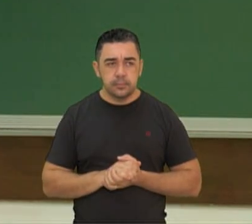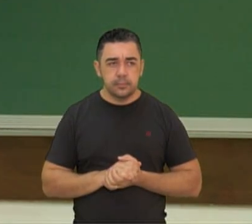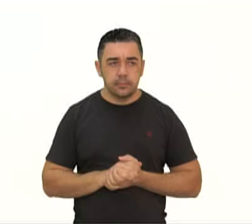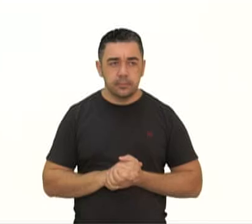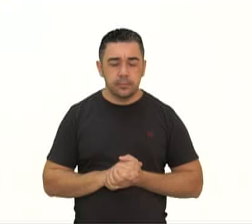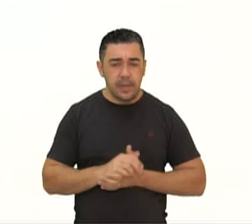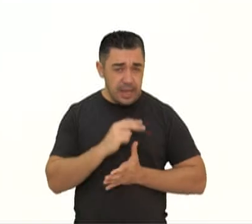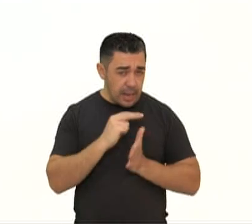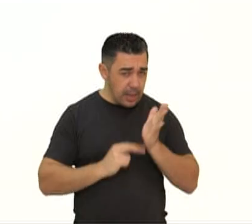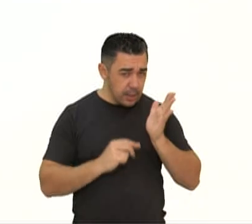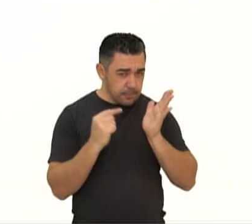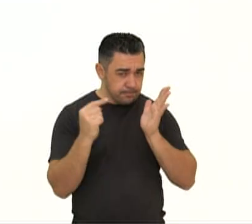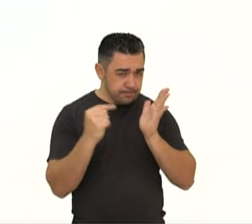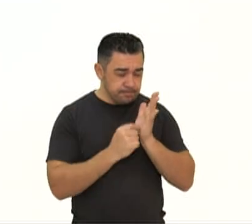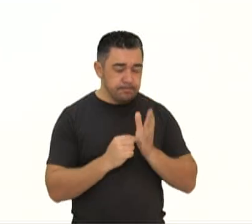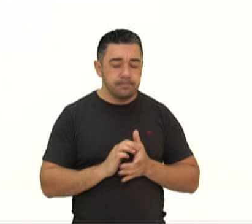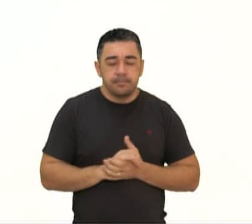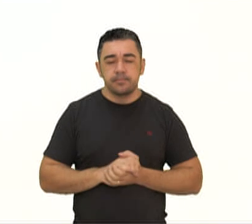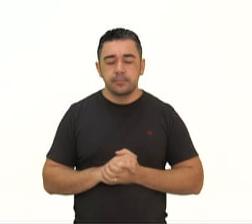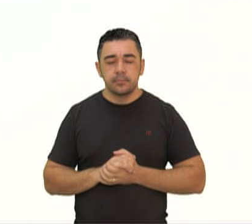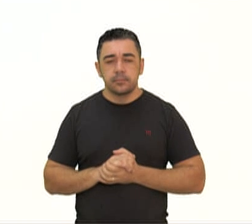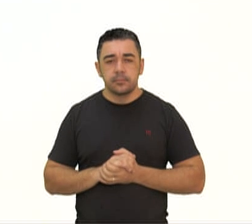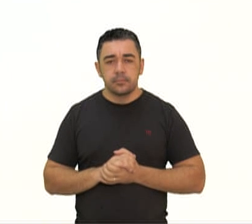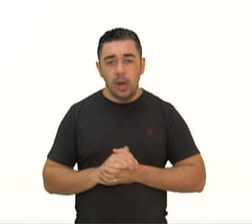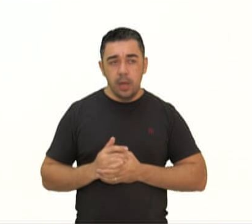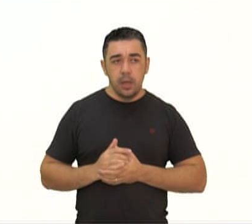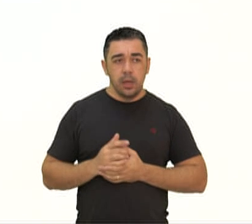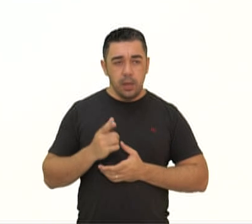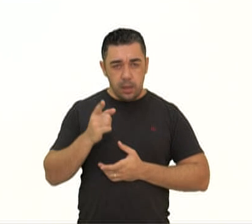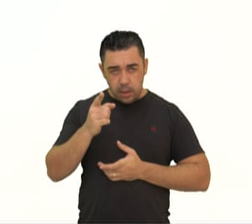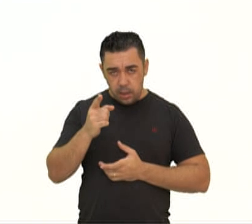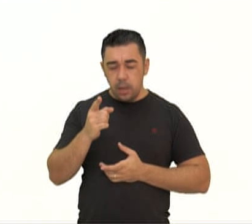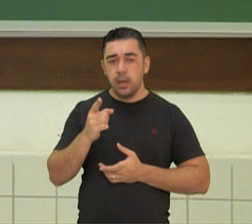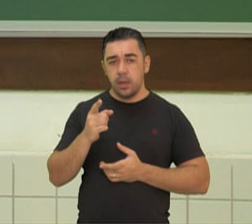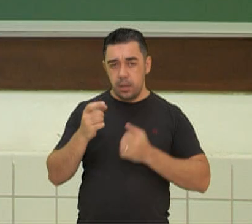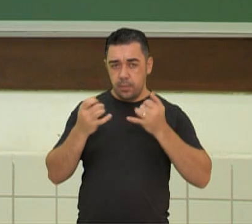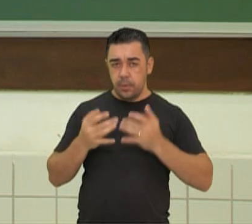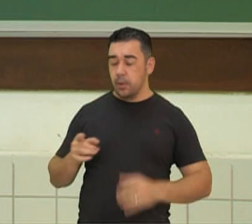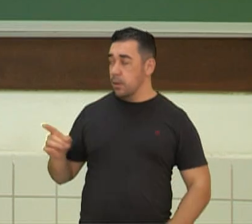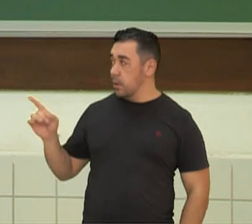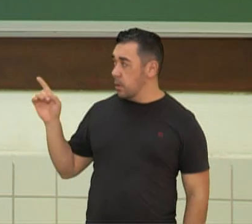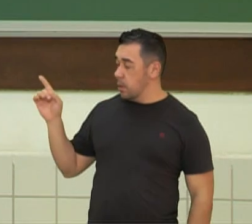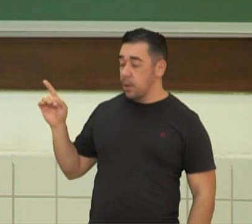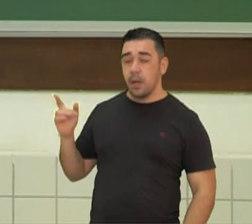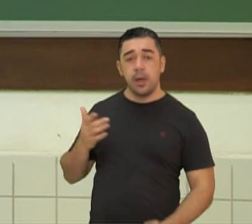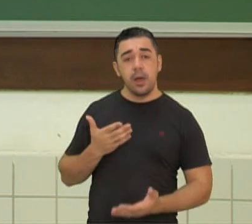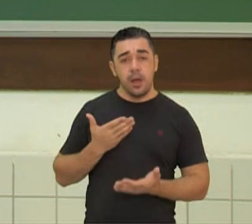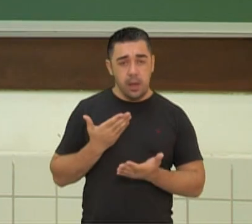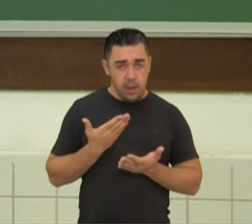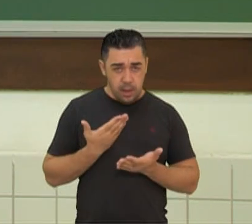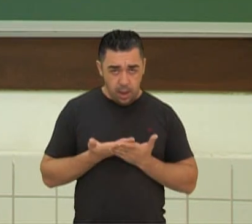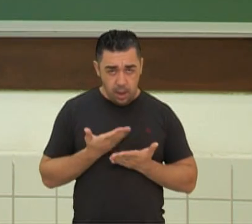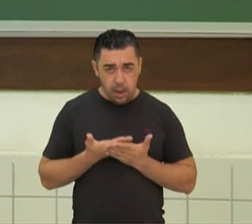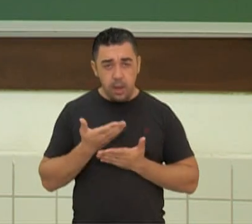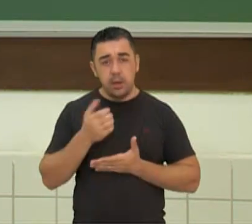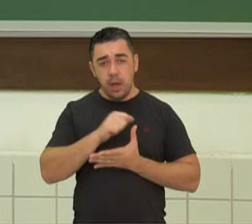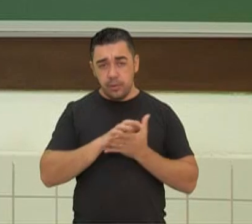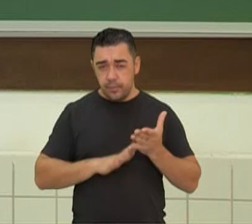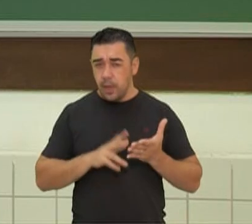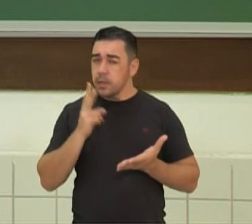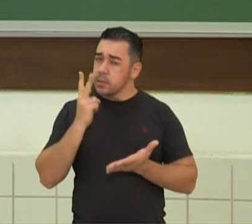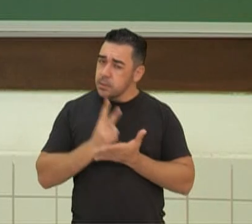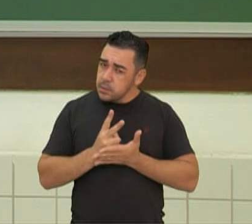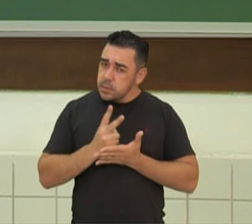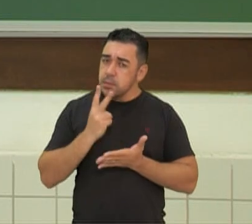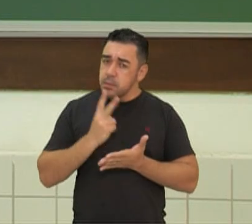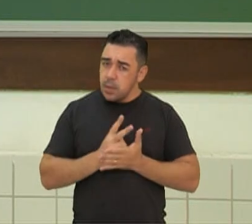tá? Leia o trecho. Veja que o professor, quando coloca as aulas para vocês agora, as atividades, eu sempre